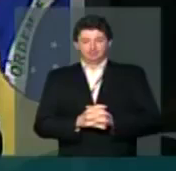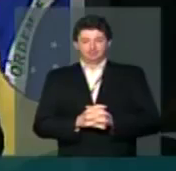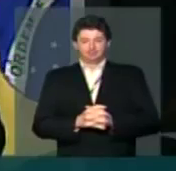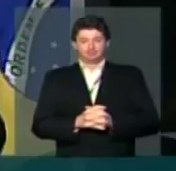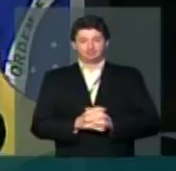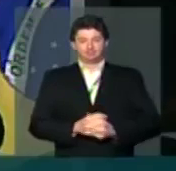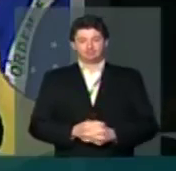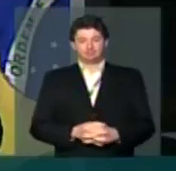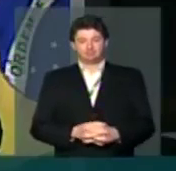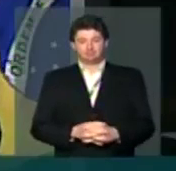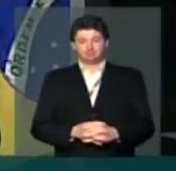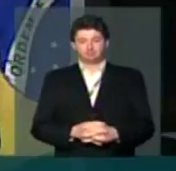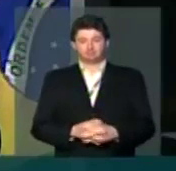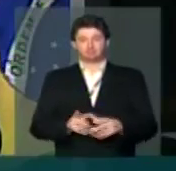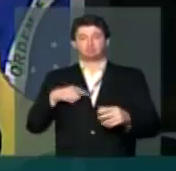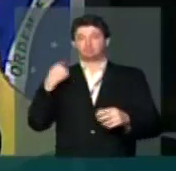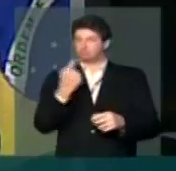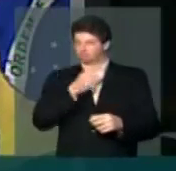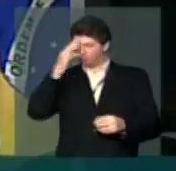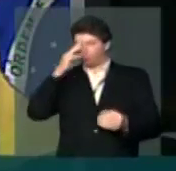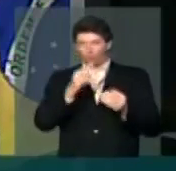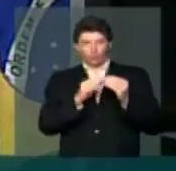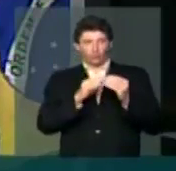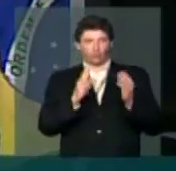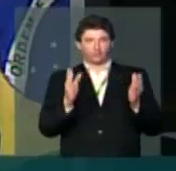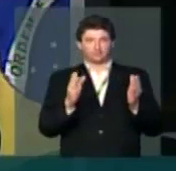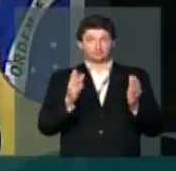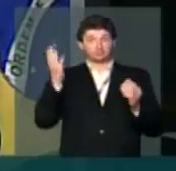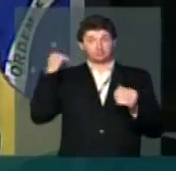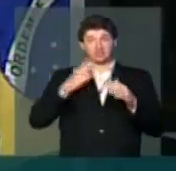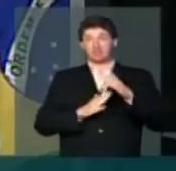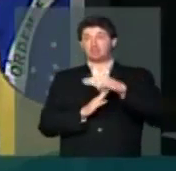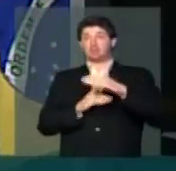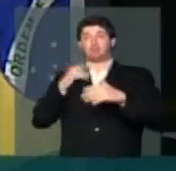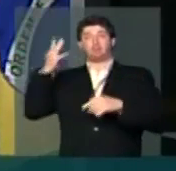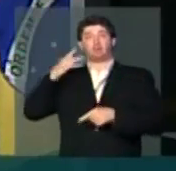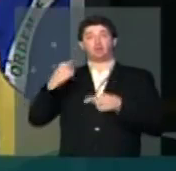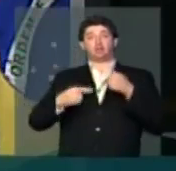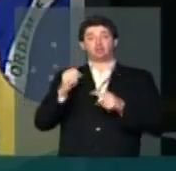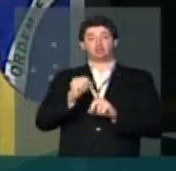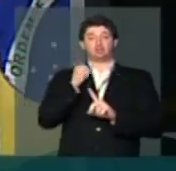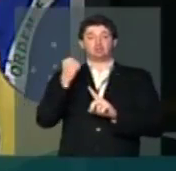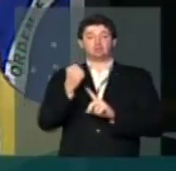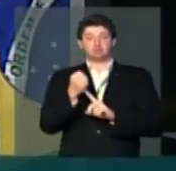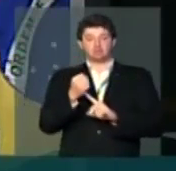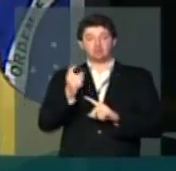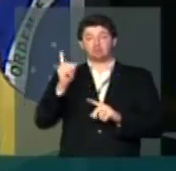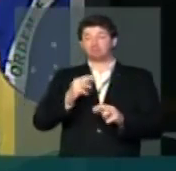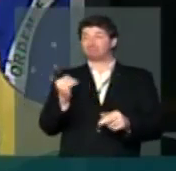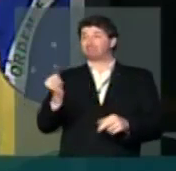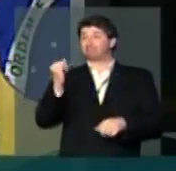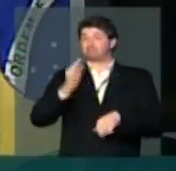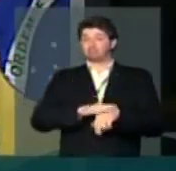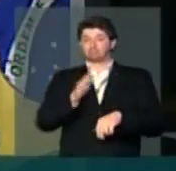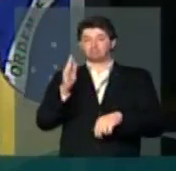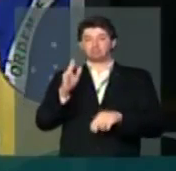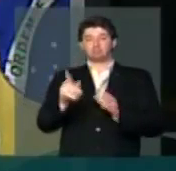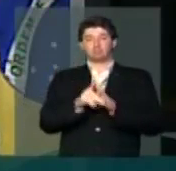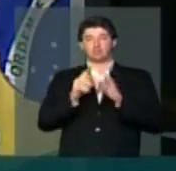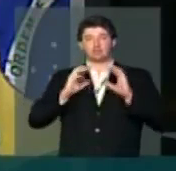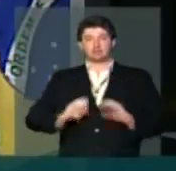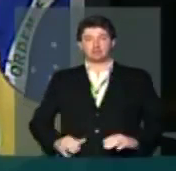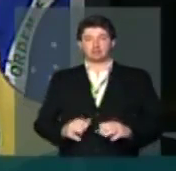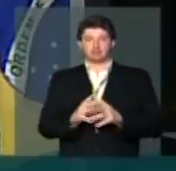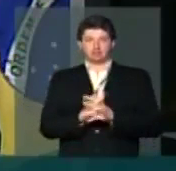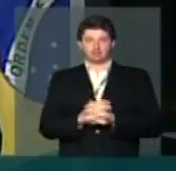Porque acho que todos concordamos, já se foi um tempo em que se limitava as políticas sociais à tarefa crucial da habilitação da cidadania